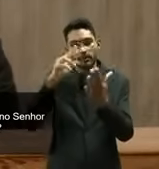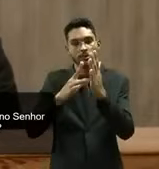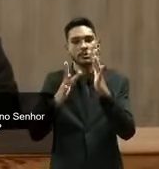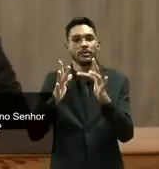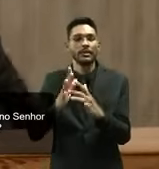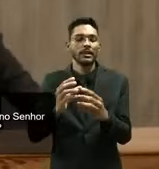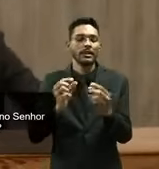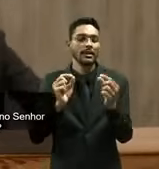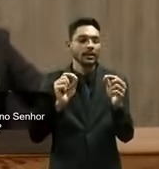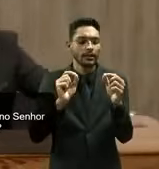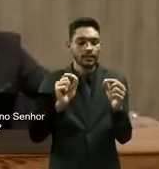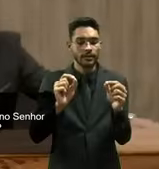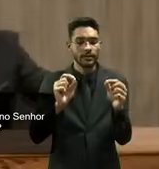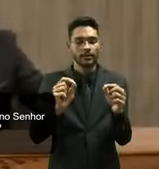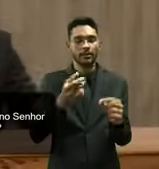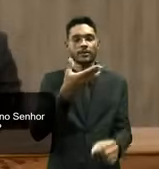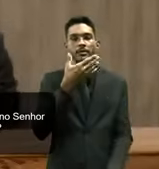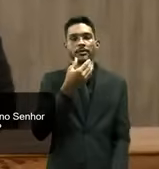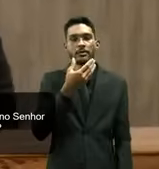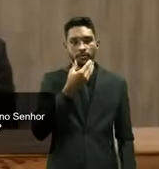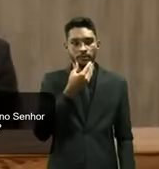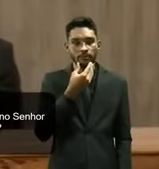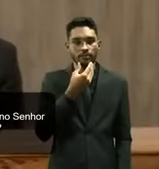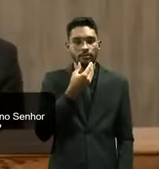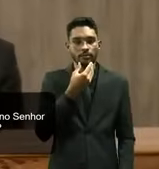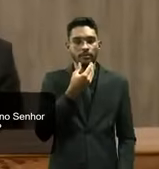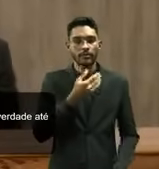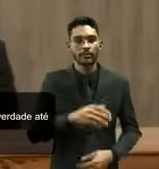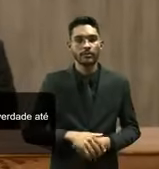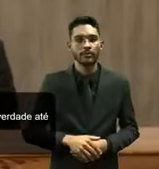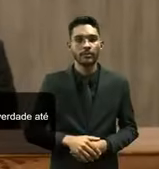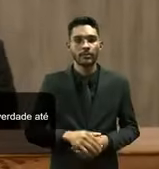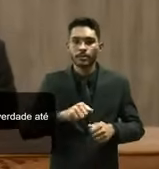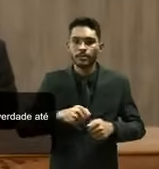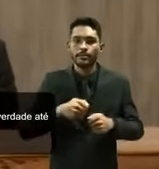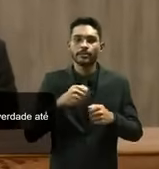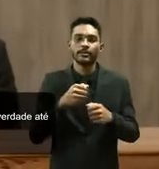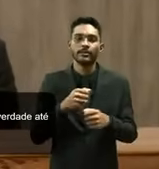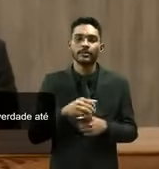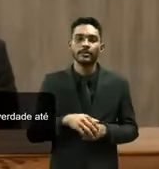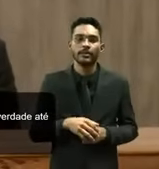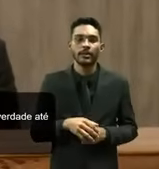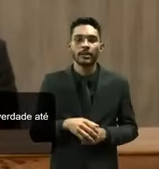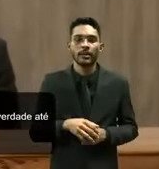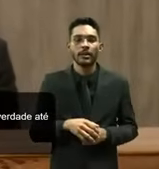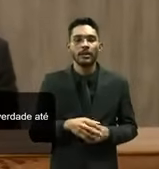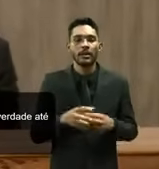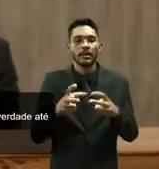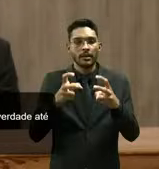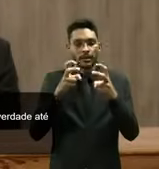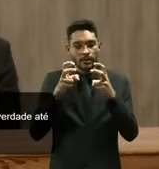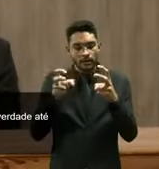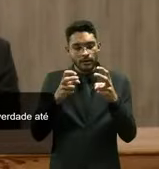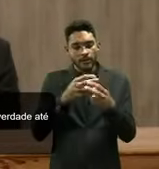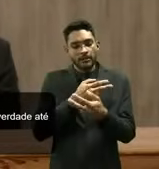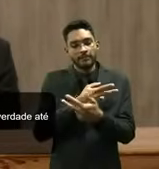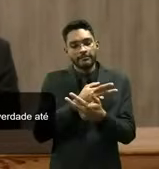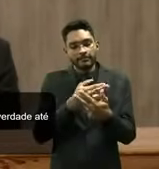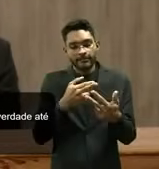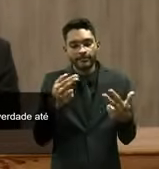então para que pudesse resistir a Deus e ouvindo estas coisas apaziguar